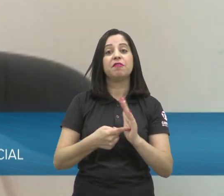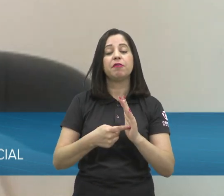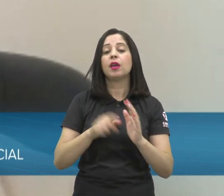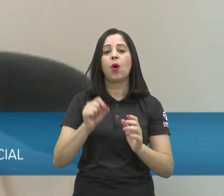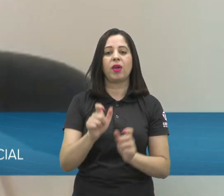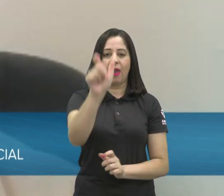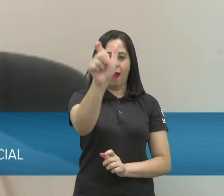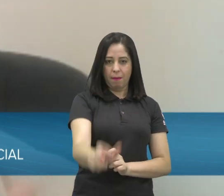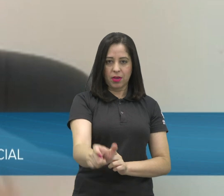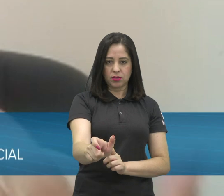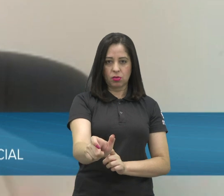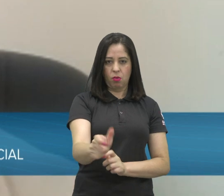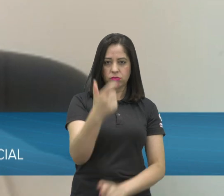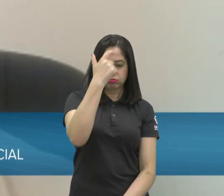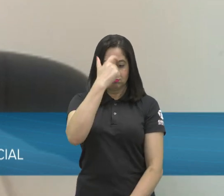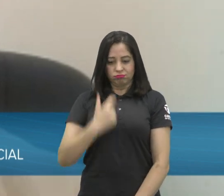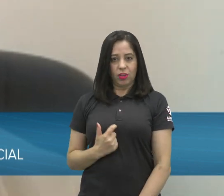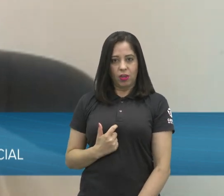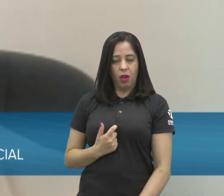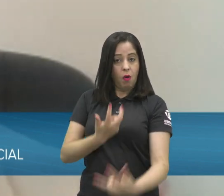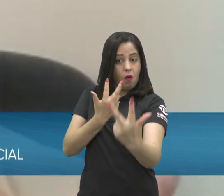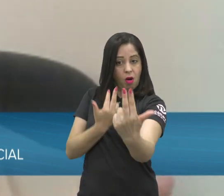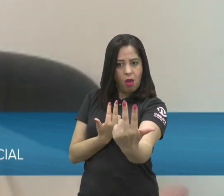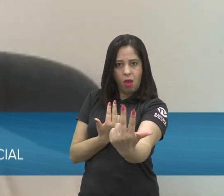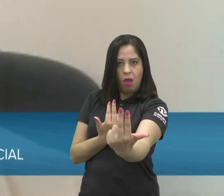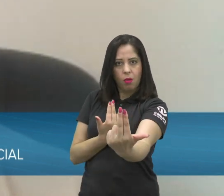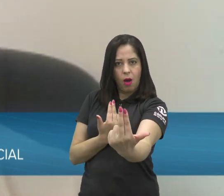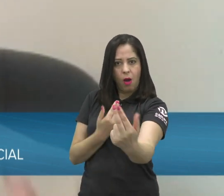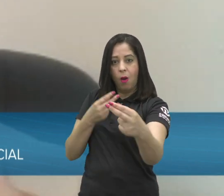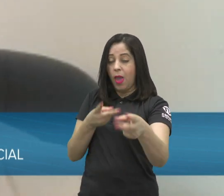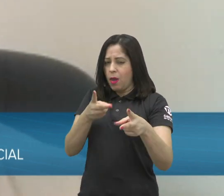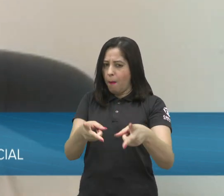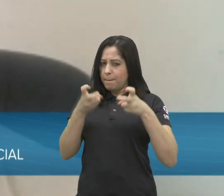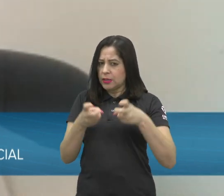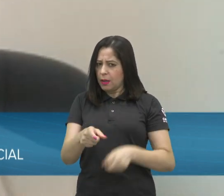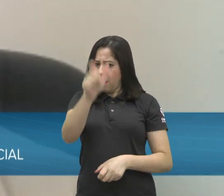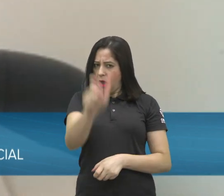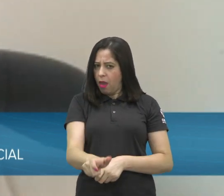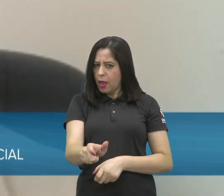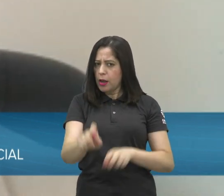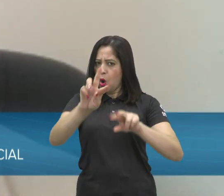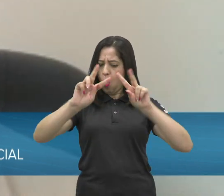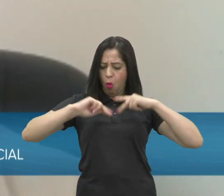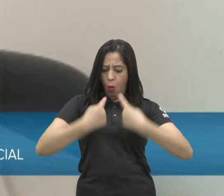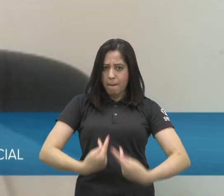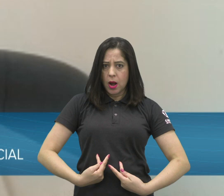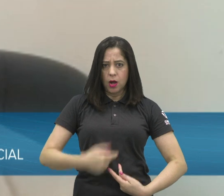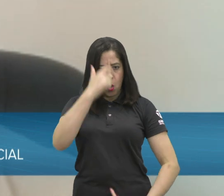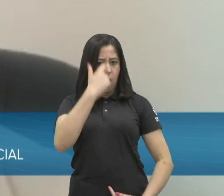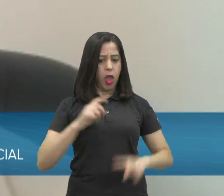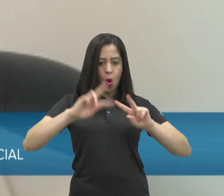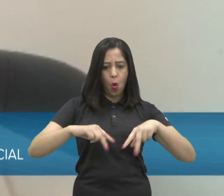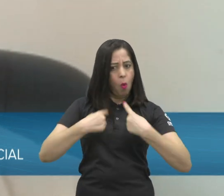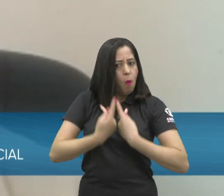um semelhante e que sofre, que tem todos esses desejos e faltas, é também reconhecer a humanidade do outro. Então, é